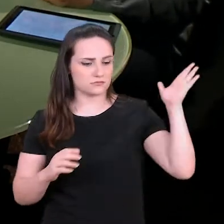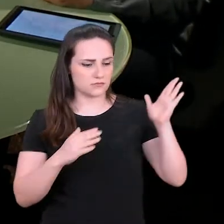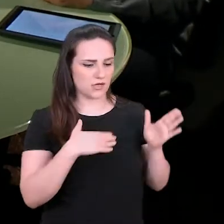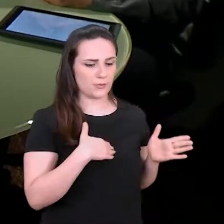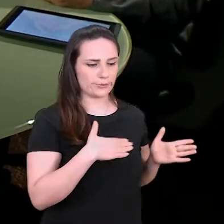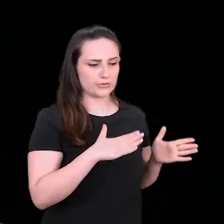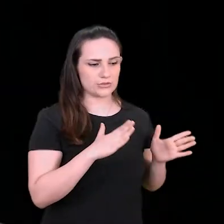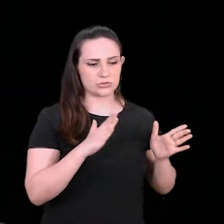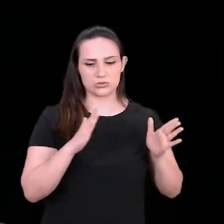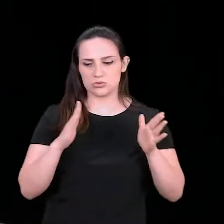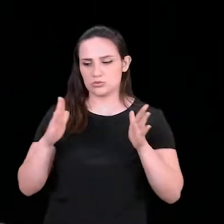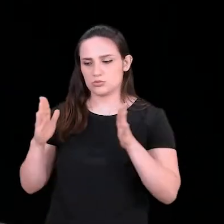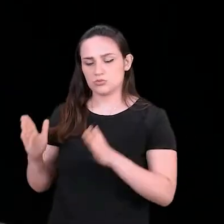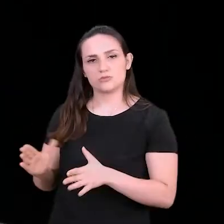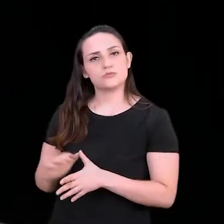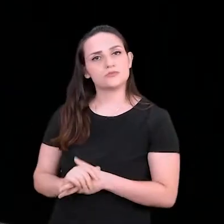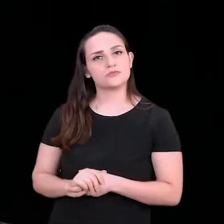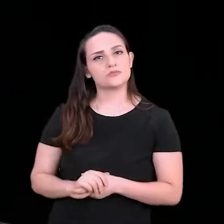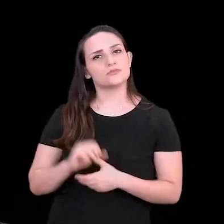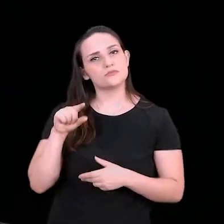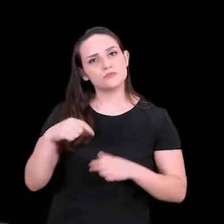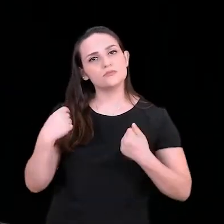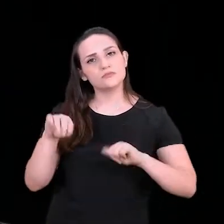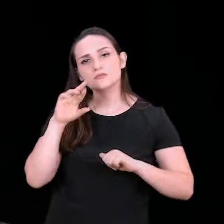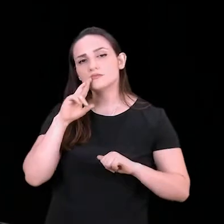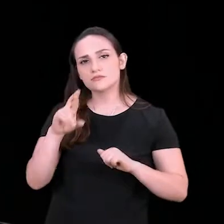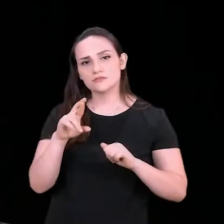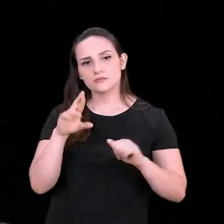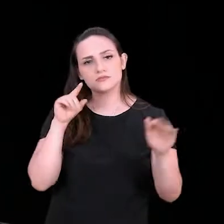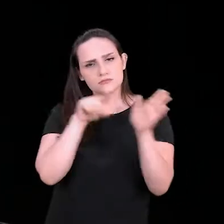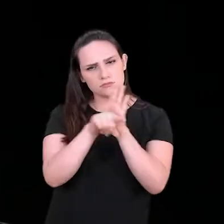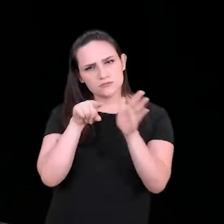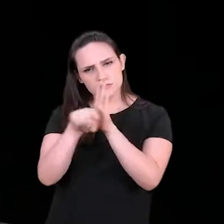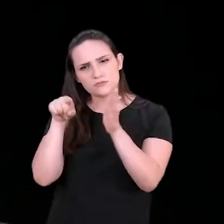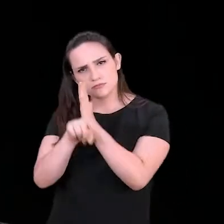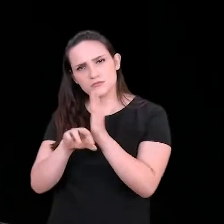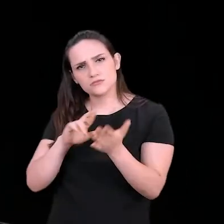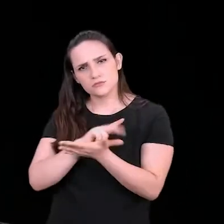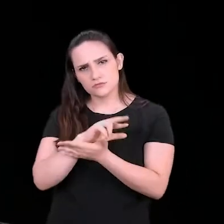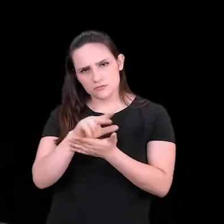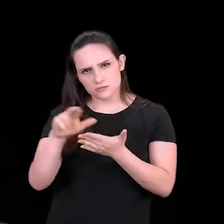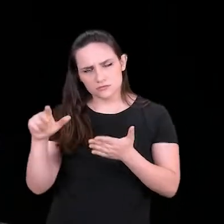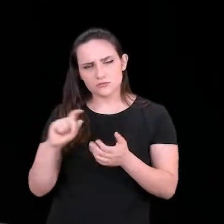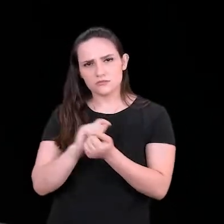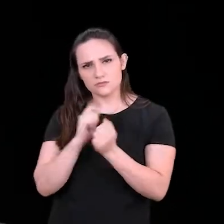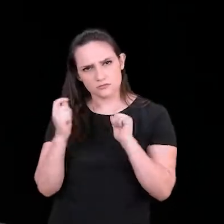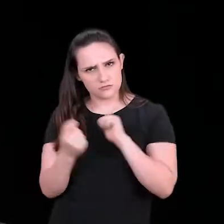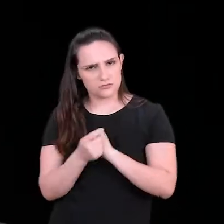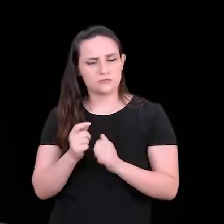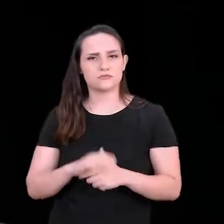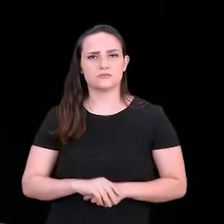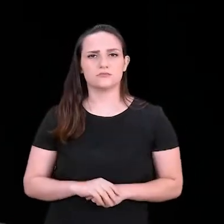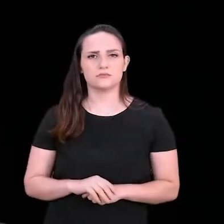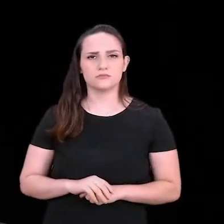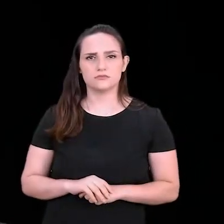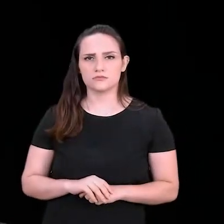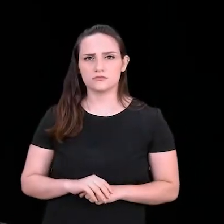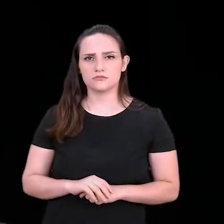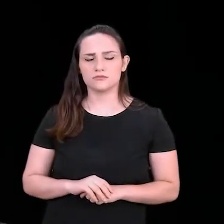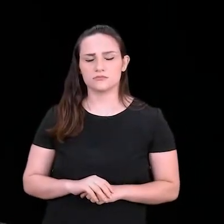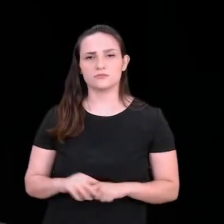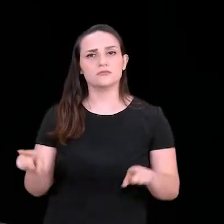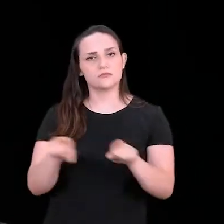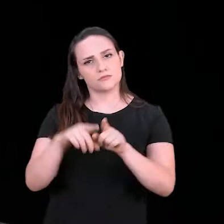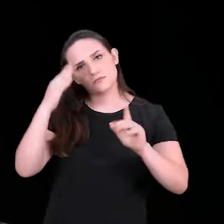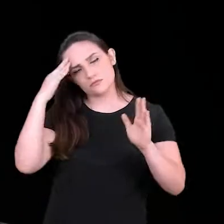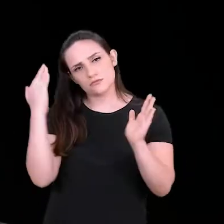por esse processo seletivo, né, você tem que responder a várias e várias situações